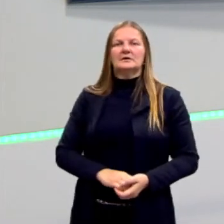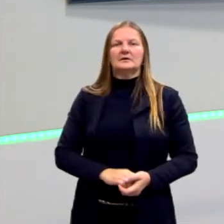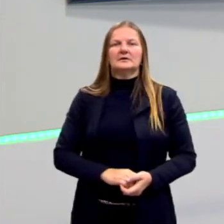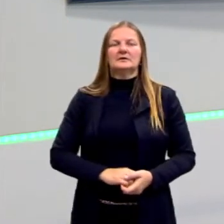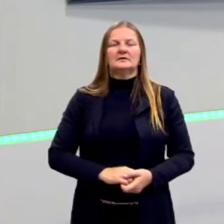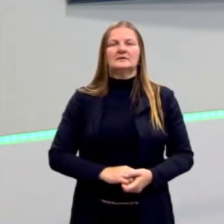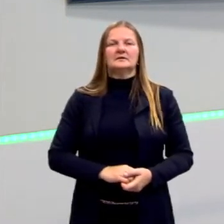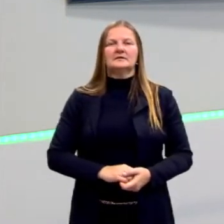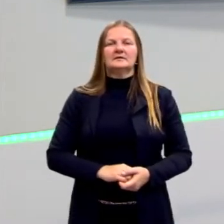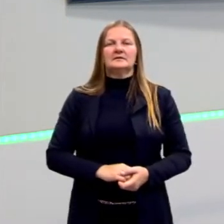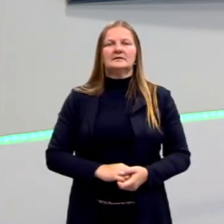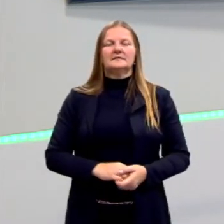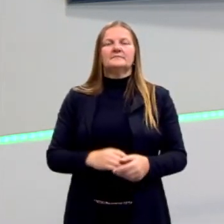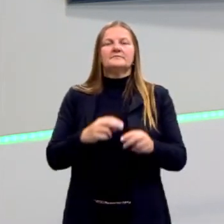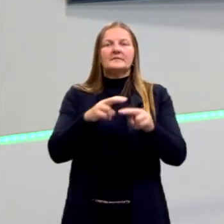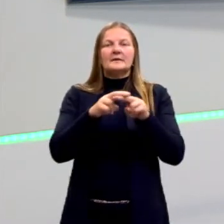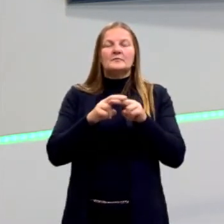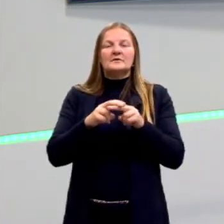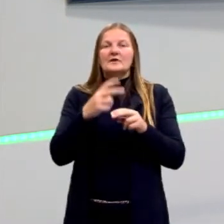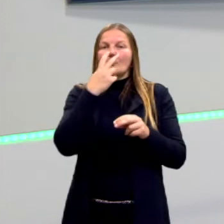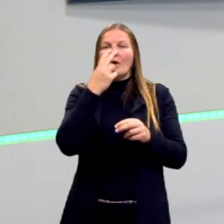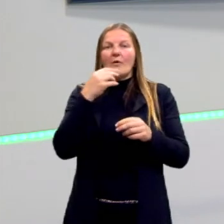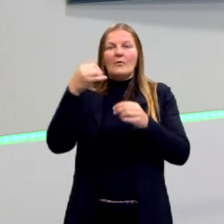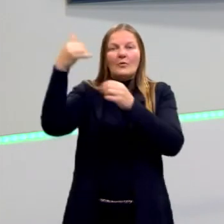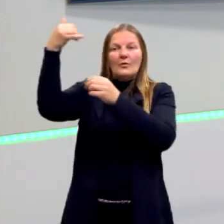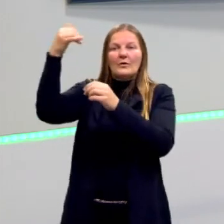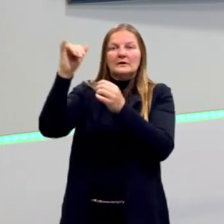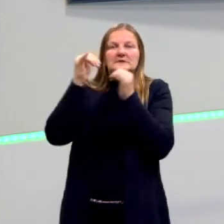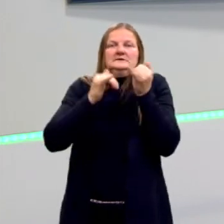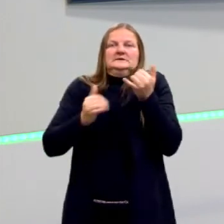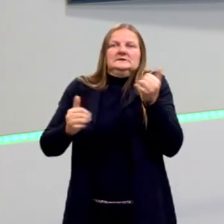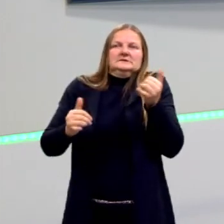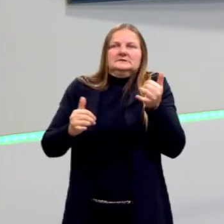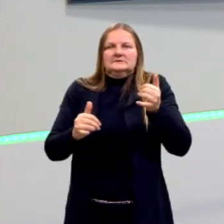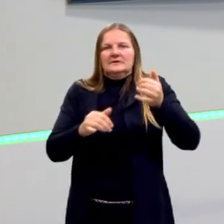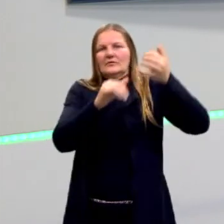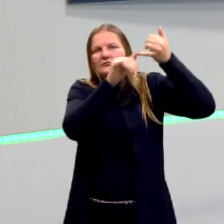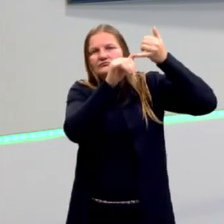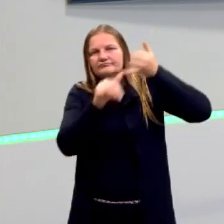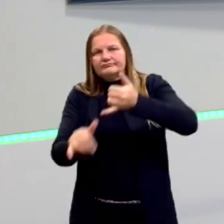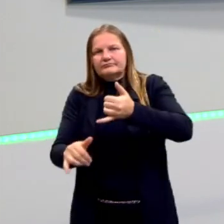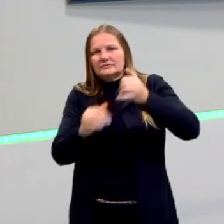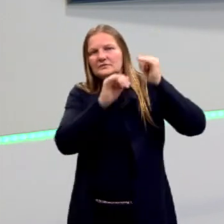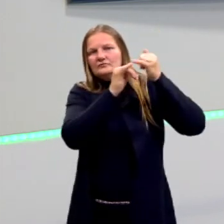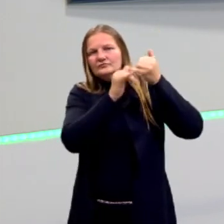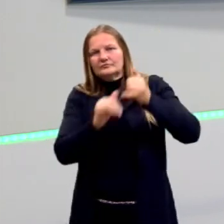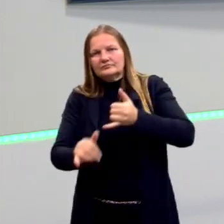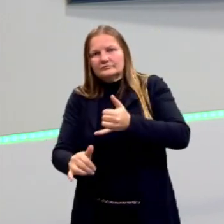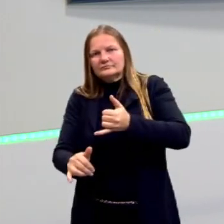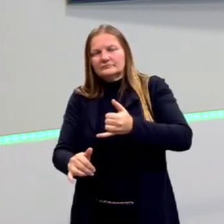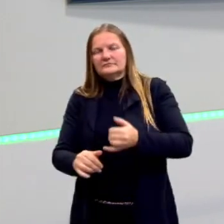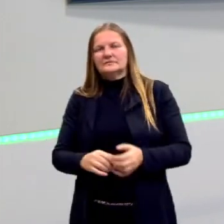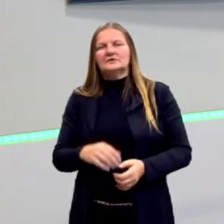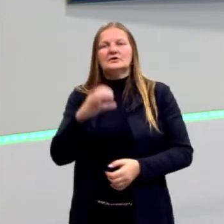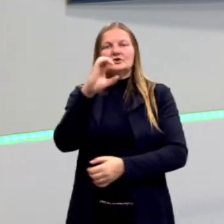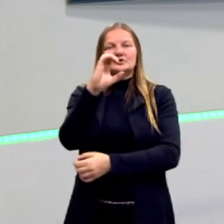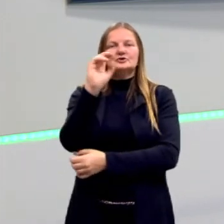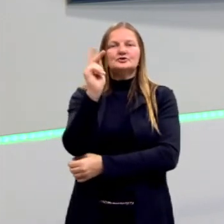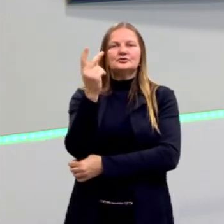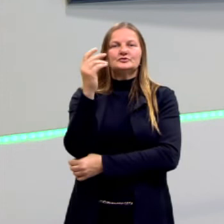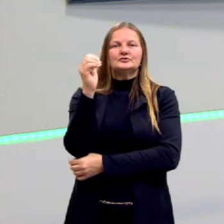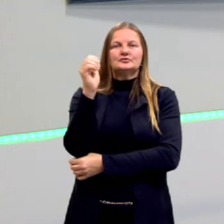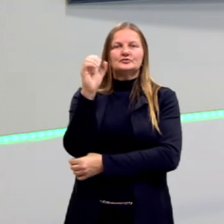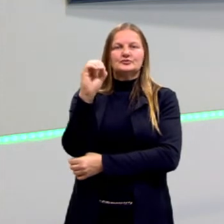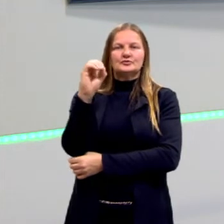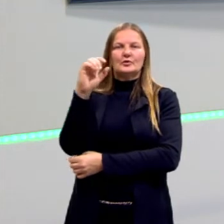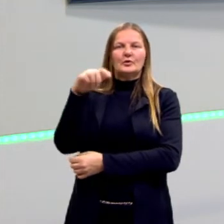ali claro eu estaria agindo como um fio terra e eu iria sentir essa essas cargas passam é porque o choque né